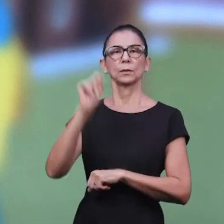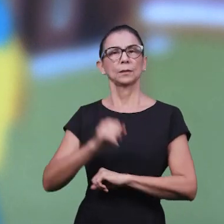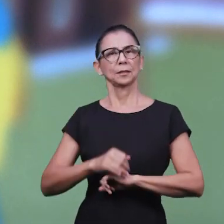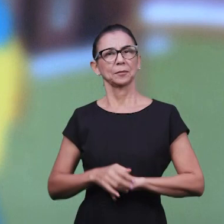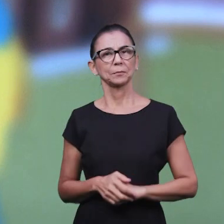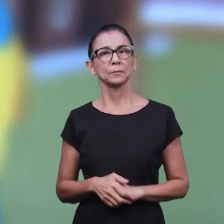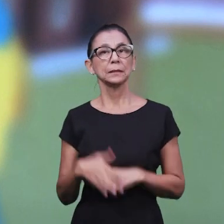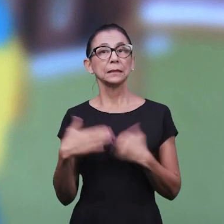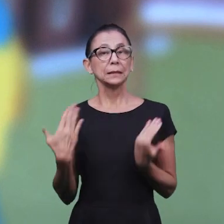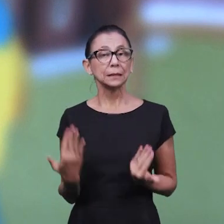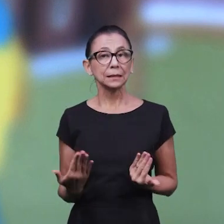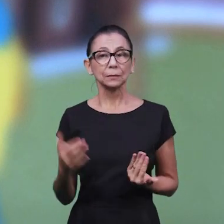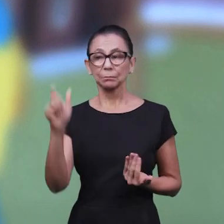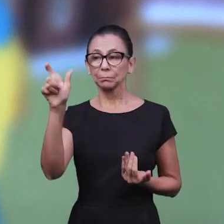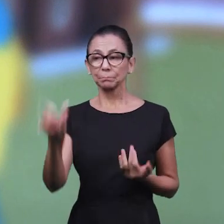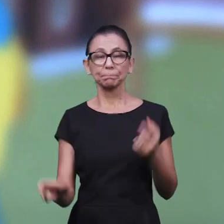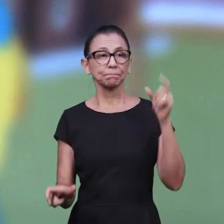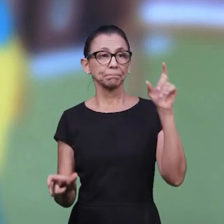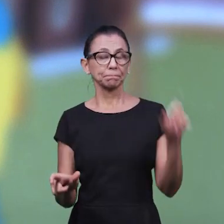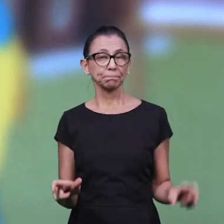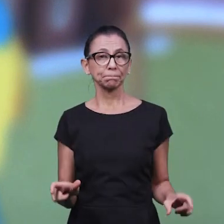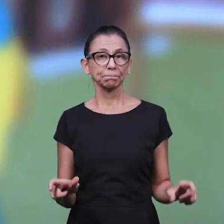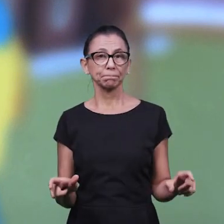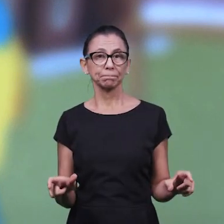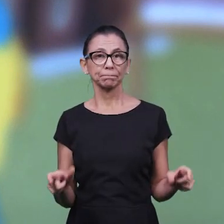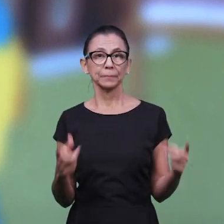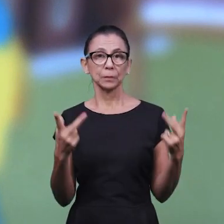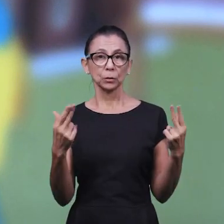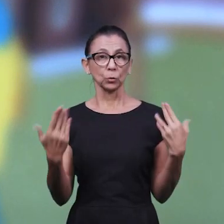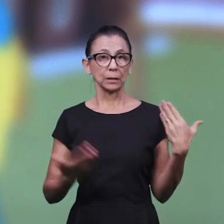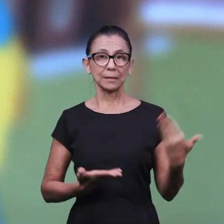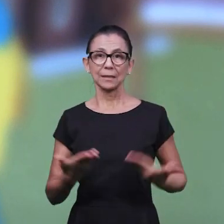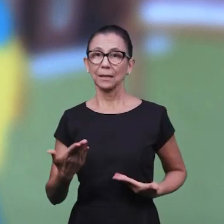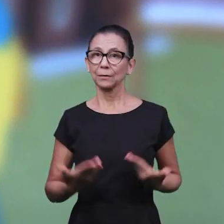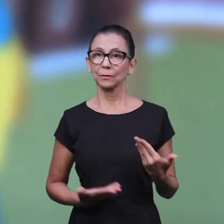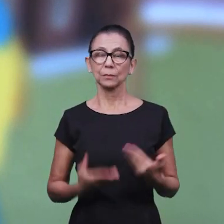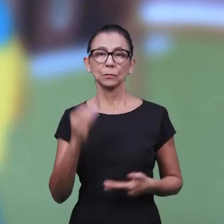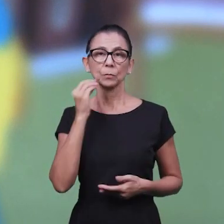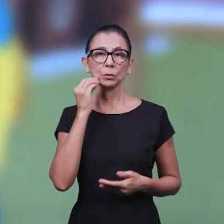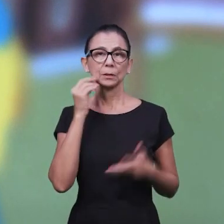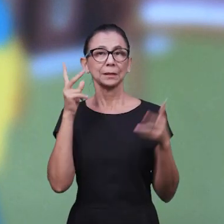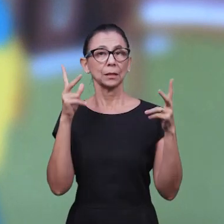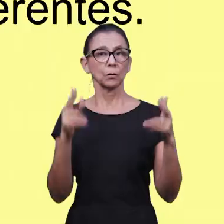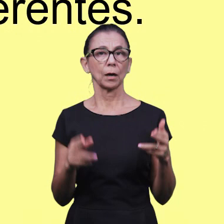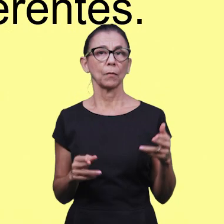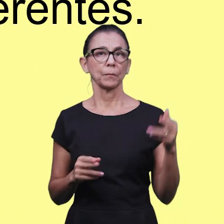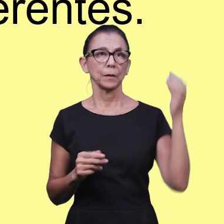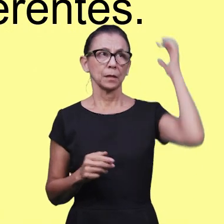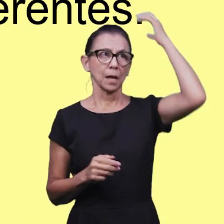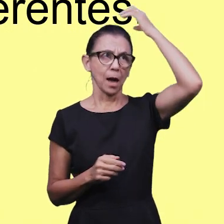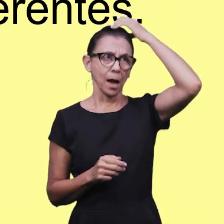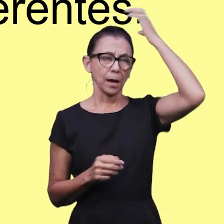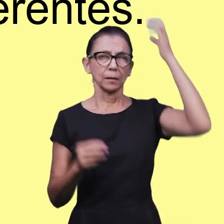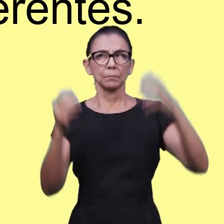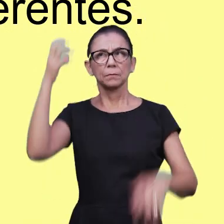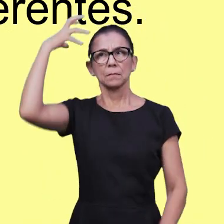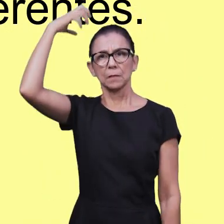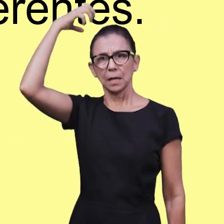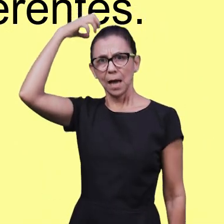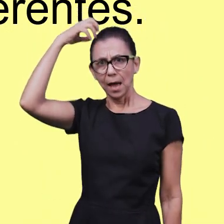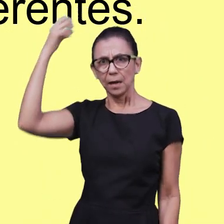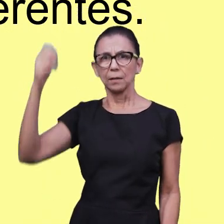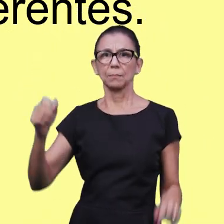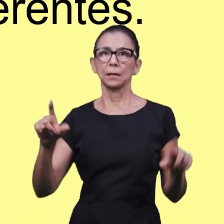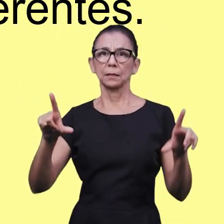Davi foram dois servos que tiveram as mesmas oportunidades. Os dois foram reis, mas fizeram escolhas